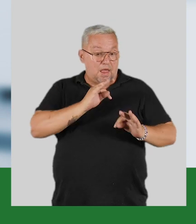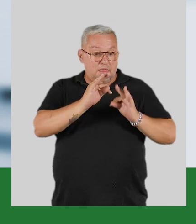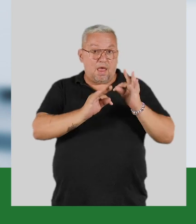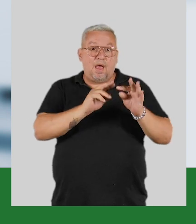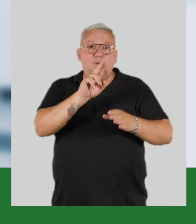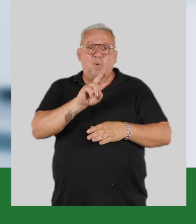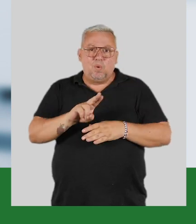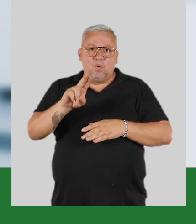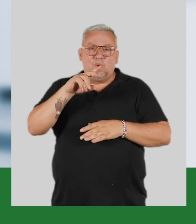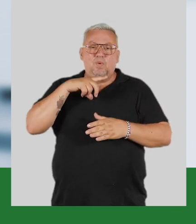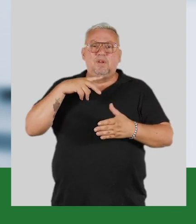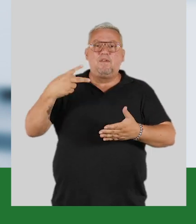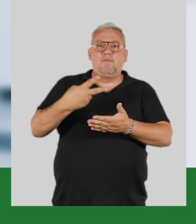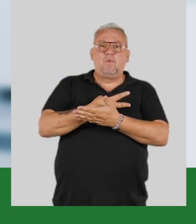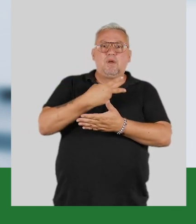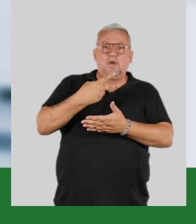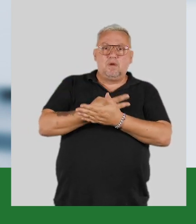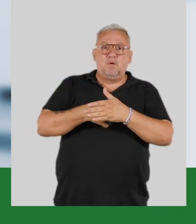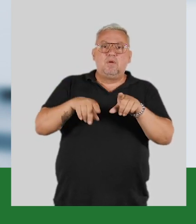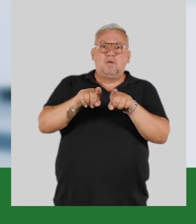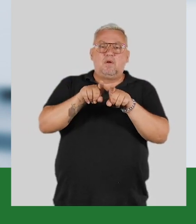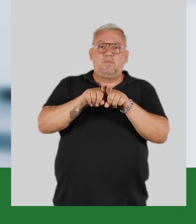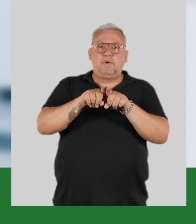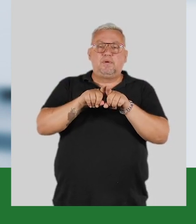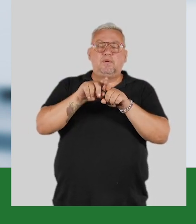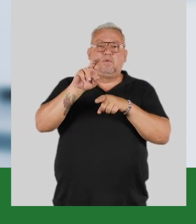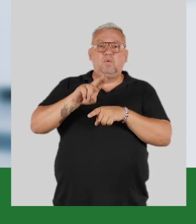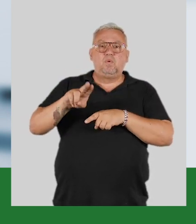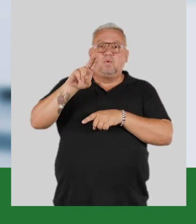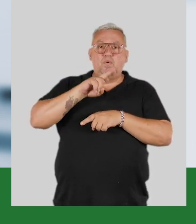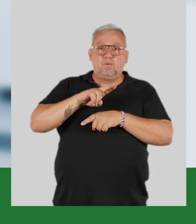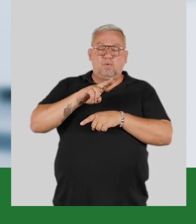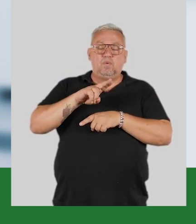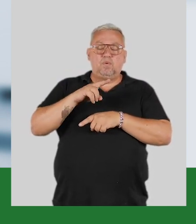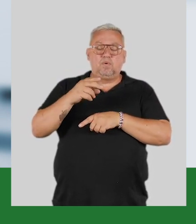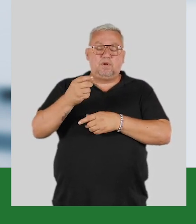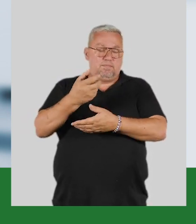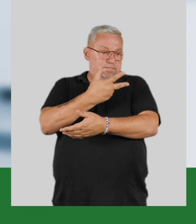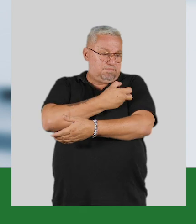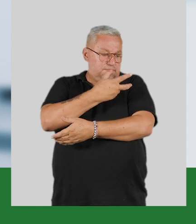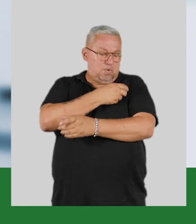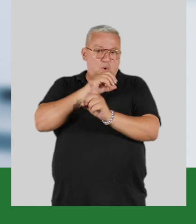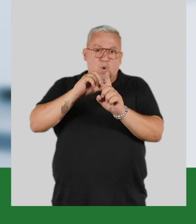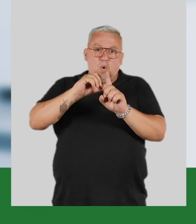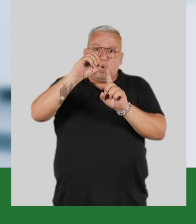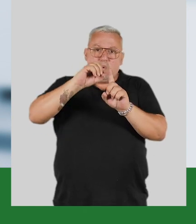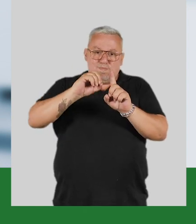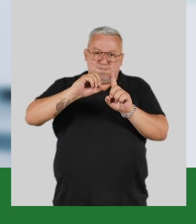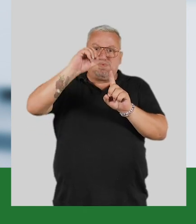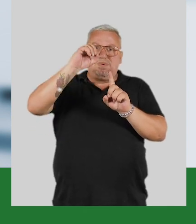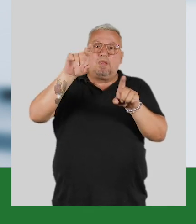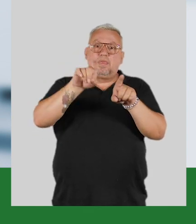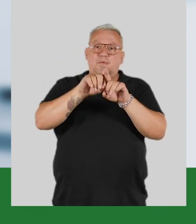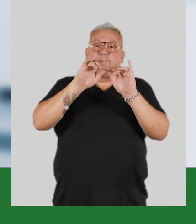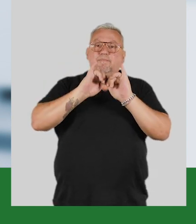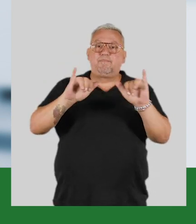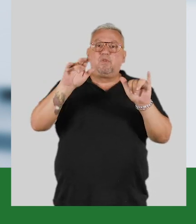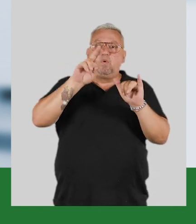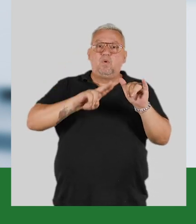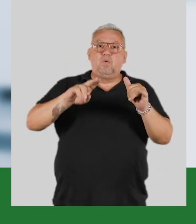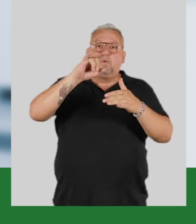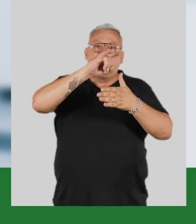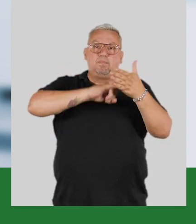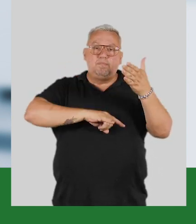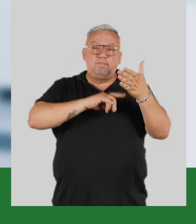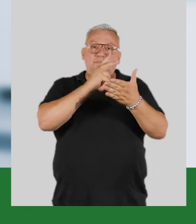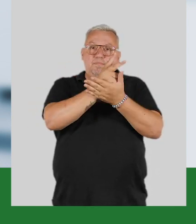aplicação, teve um erro no manuseio do imunobiológico, alteração de temperatura, pode ser notificado utilizando essa